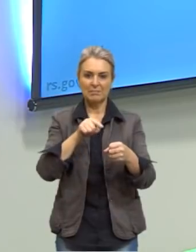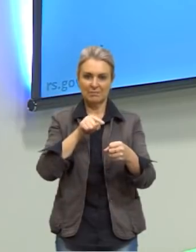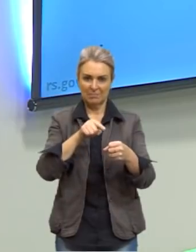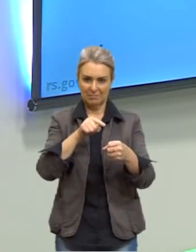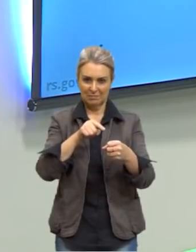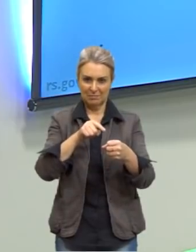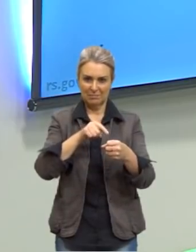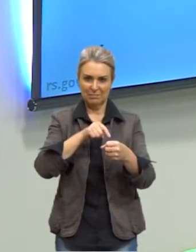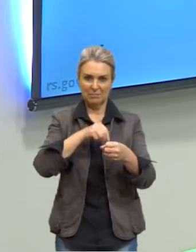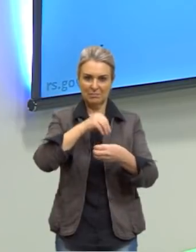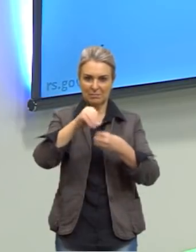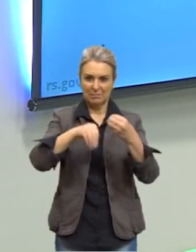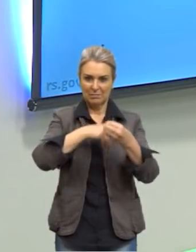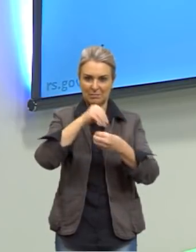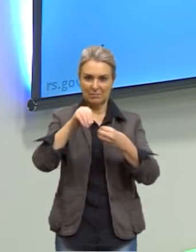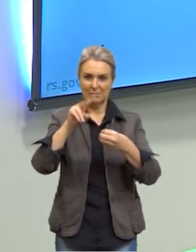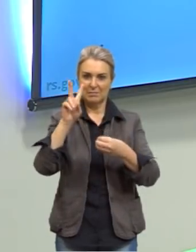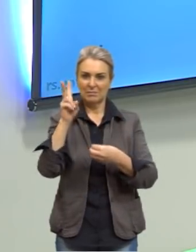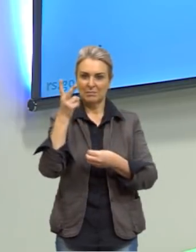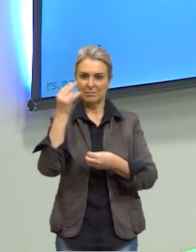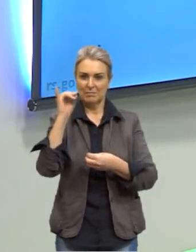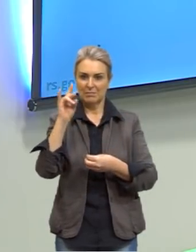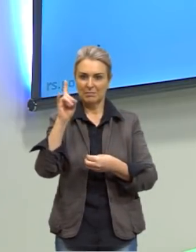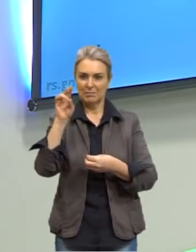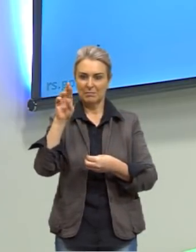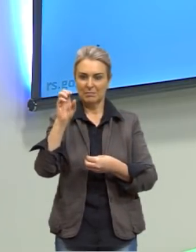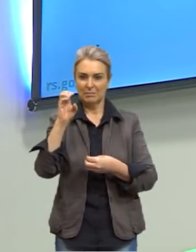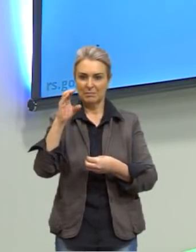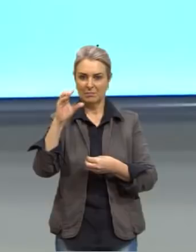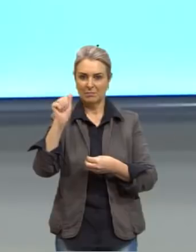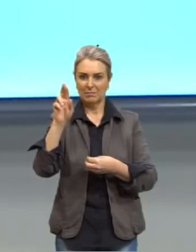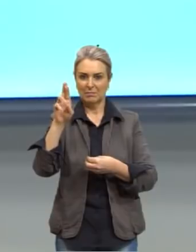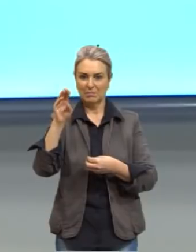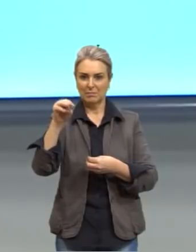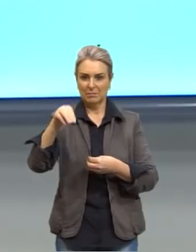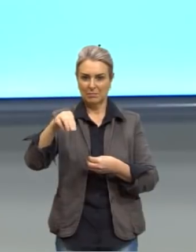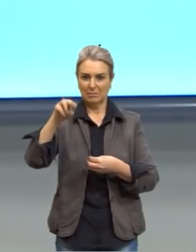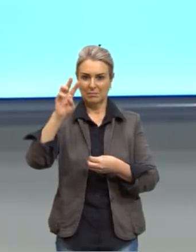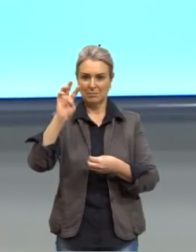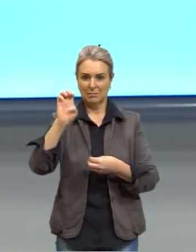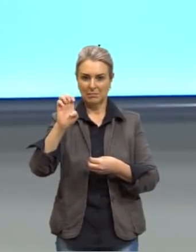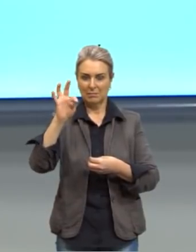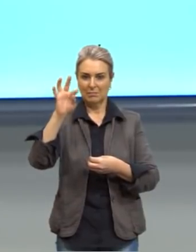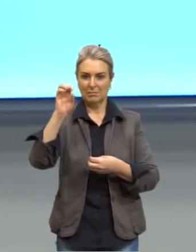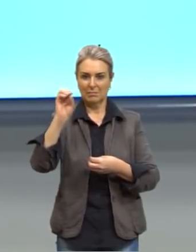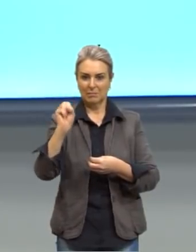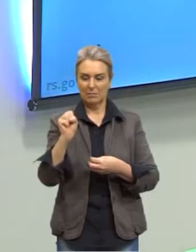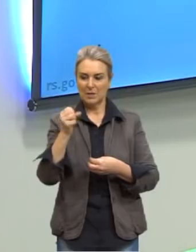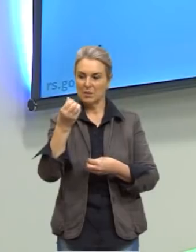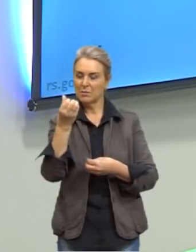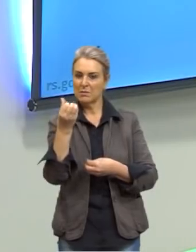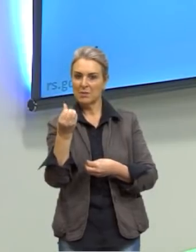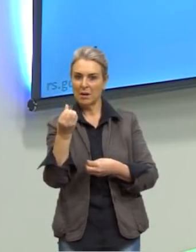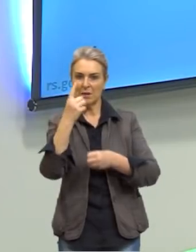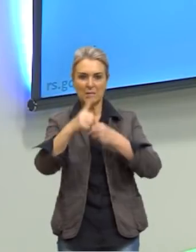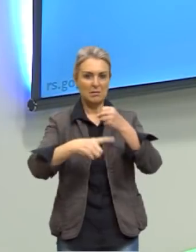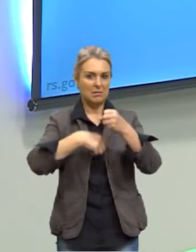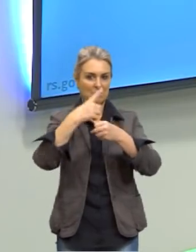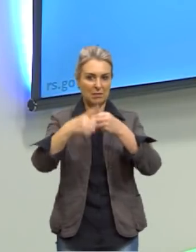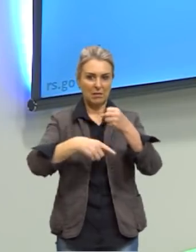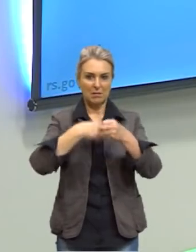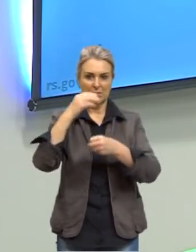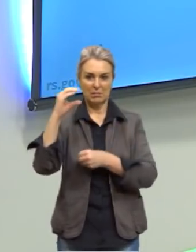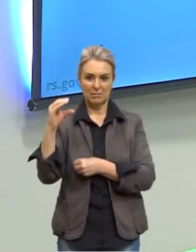uma mistura de hidrocarbonetos tá geralmente com seis átomos de carbono por isso que eu representa o